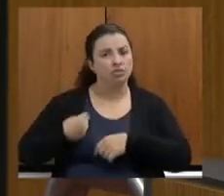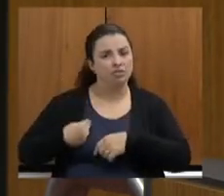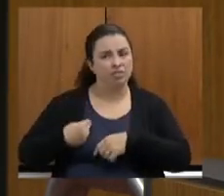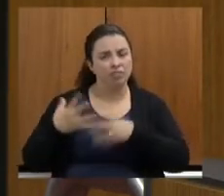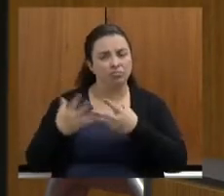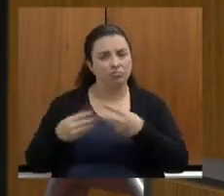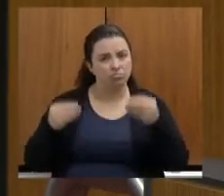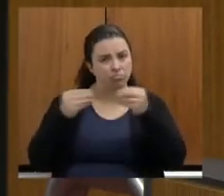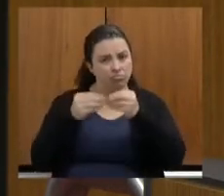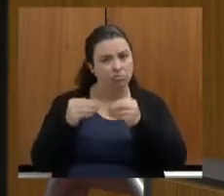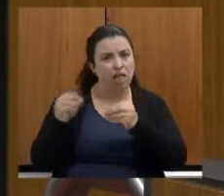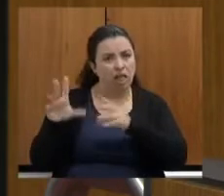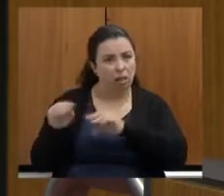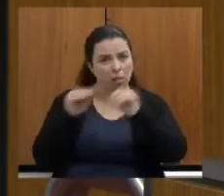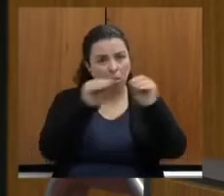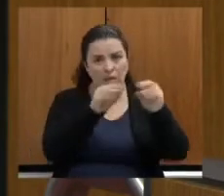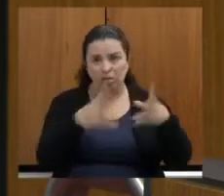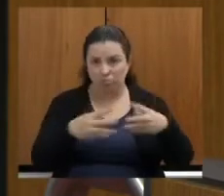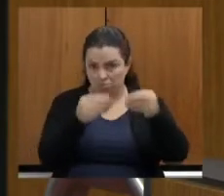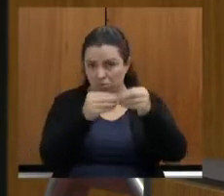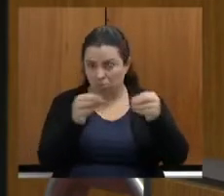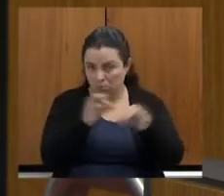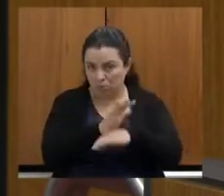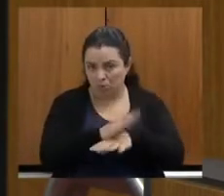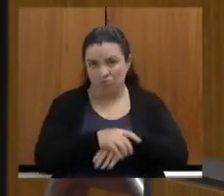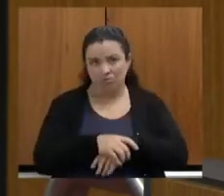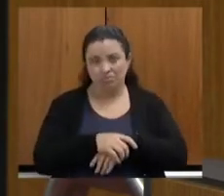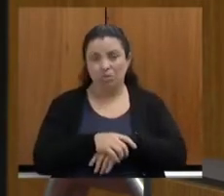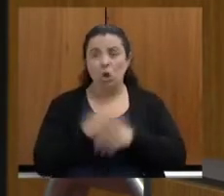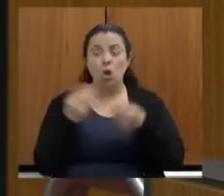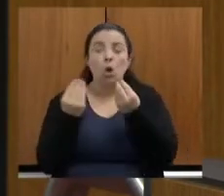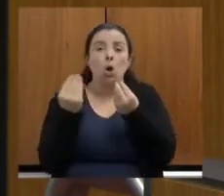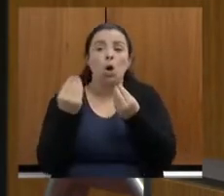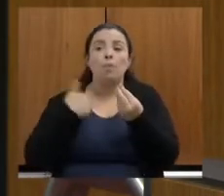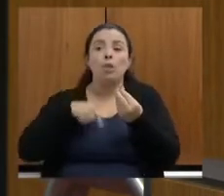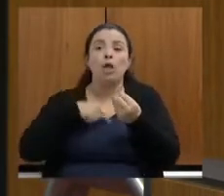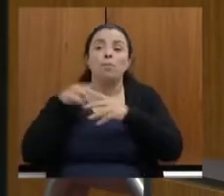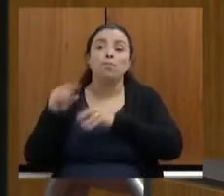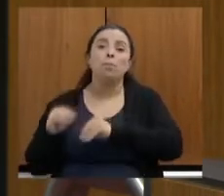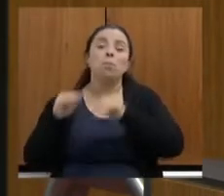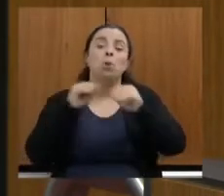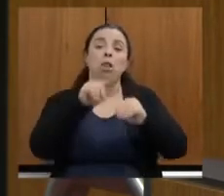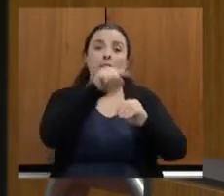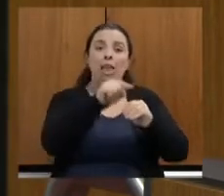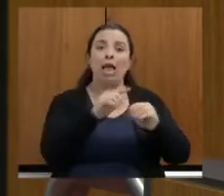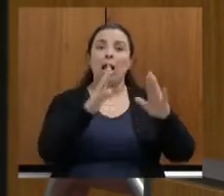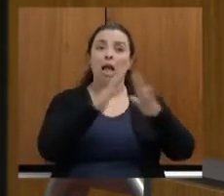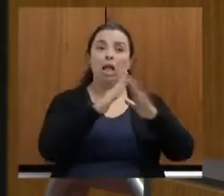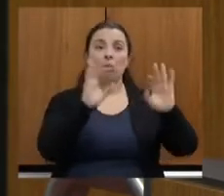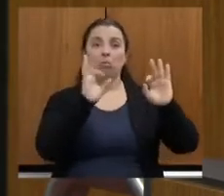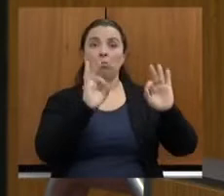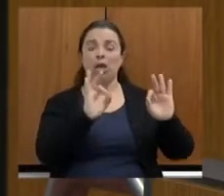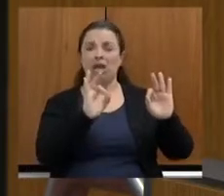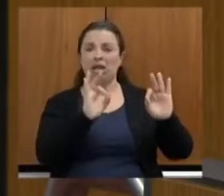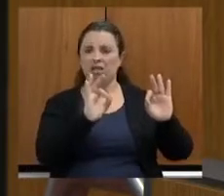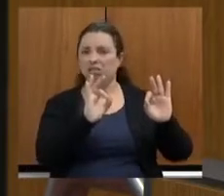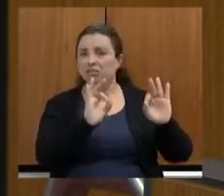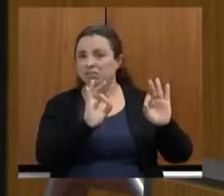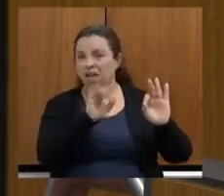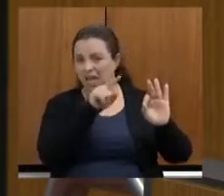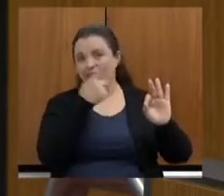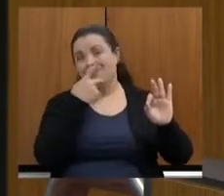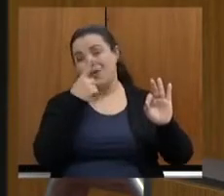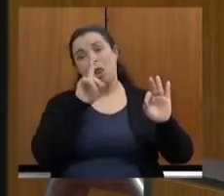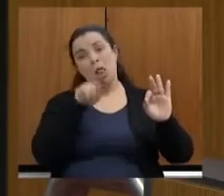como que a gente vai morar numa mansão como dizem mas eu queria que cada um de vocês tivessem